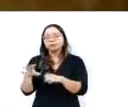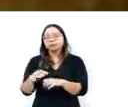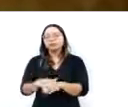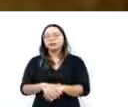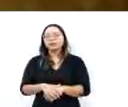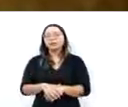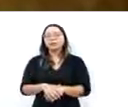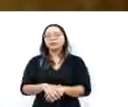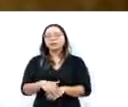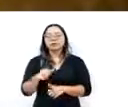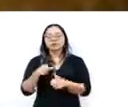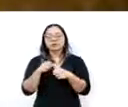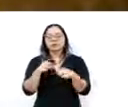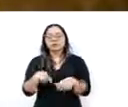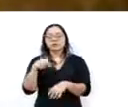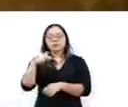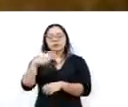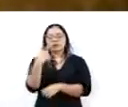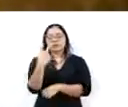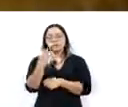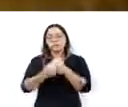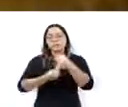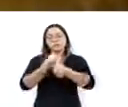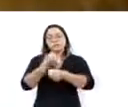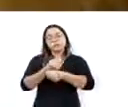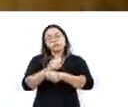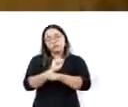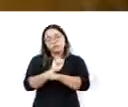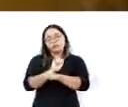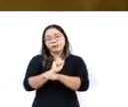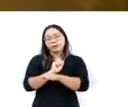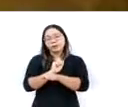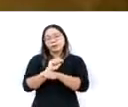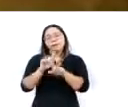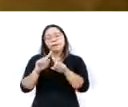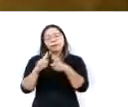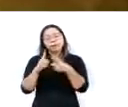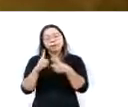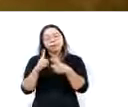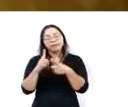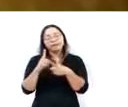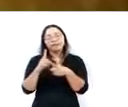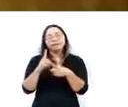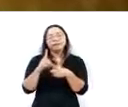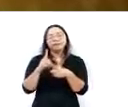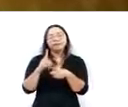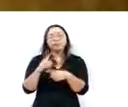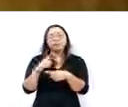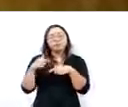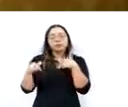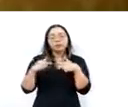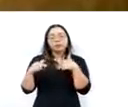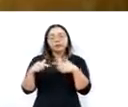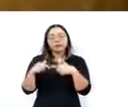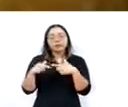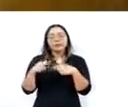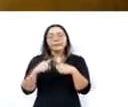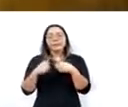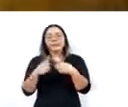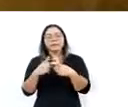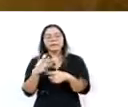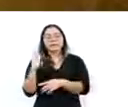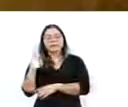2 anos. Estagnados não no cumprimento da tarefa docente, mas das ações, do acesso ao ensino,